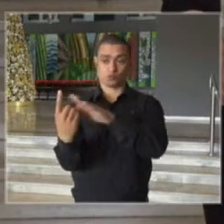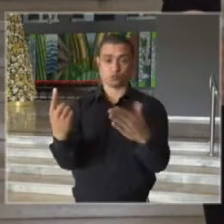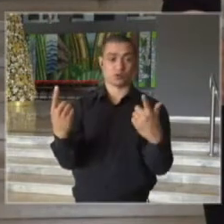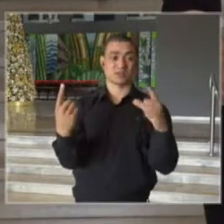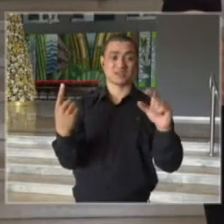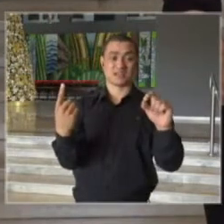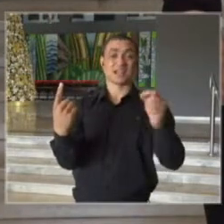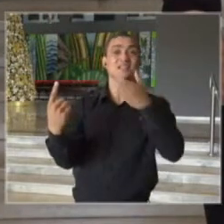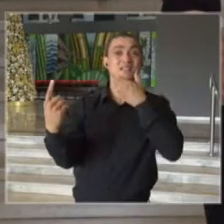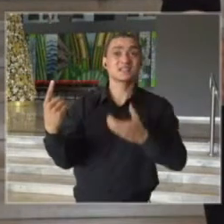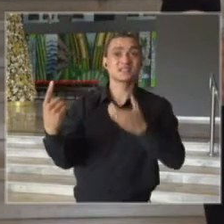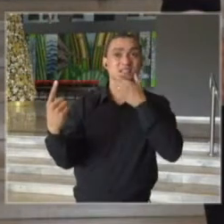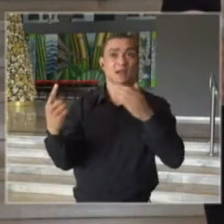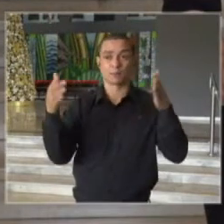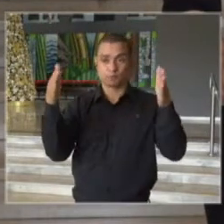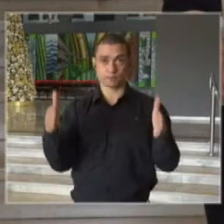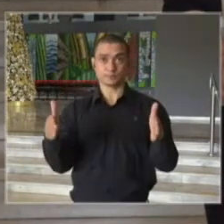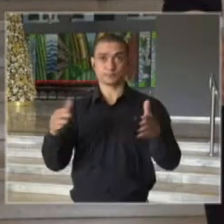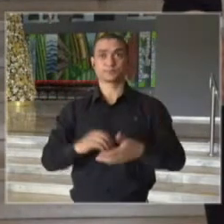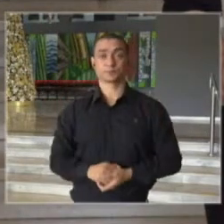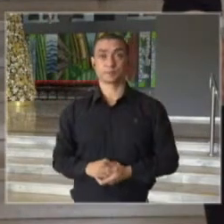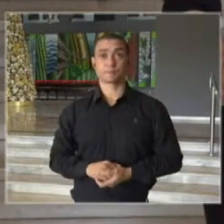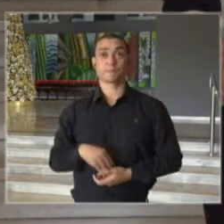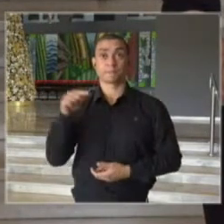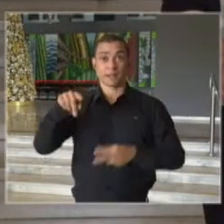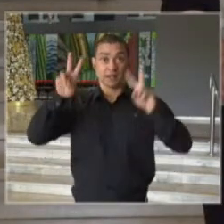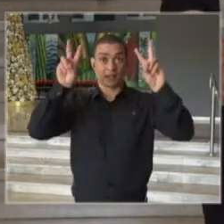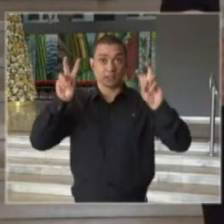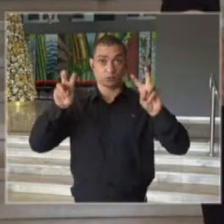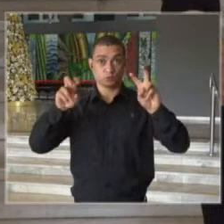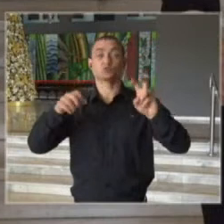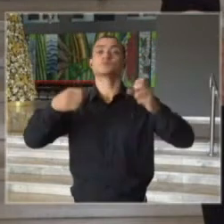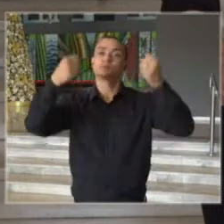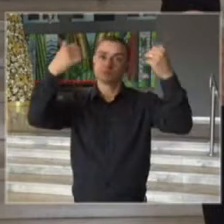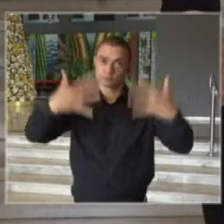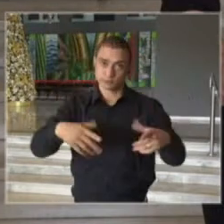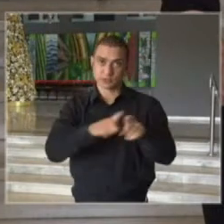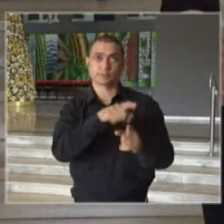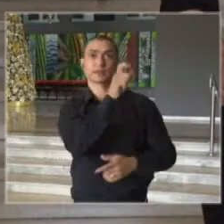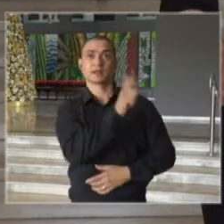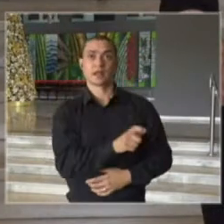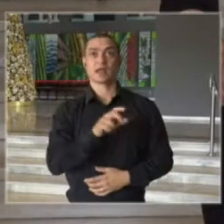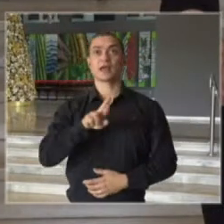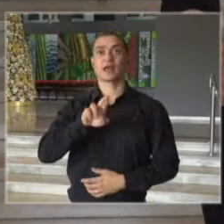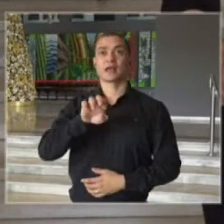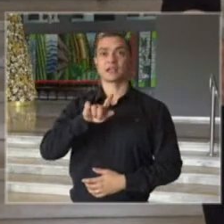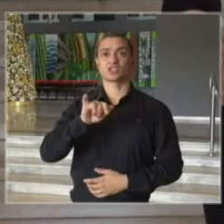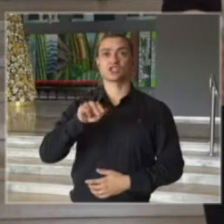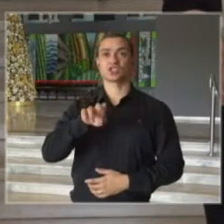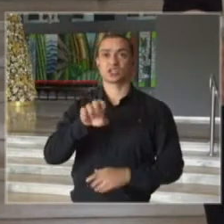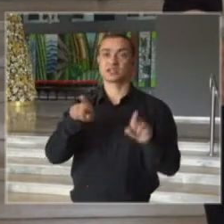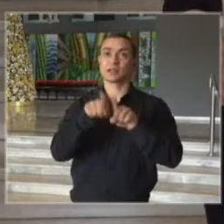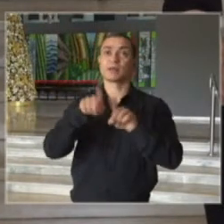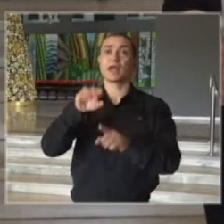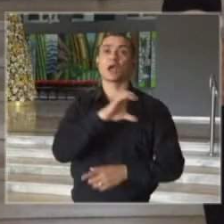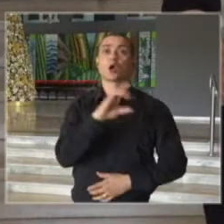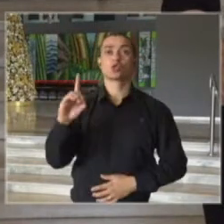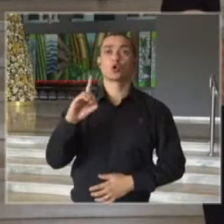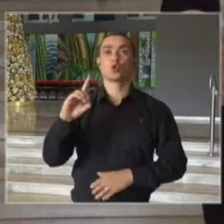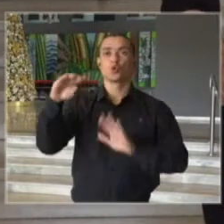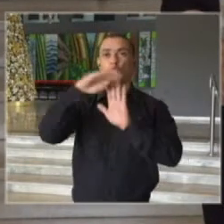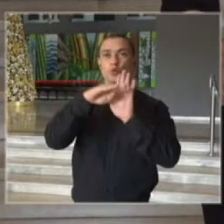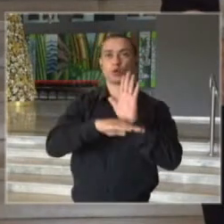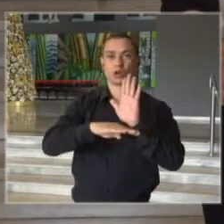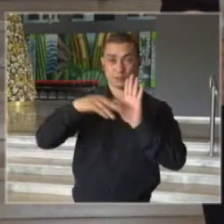dezembro. Vocês vão ter este assunto abordado também pela doutora Regiane de Paula, coordenadora do nosso